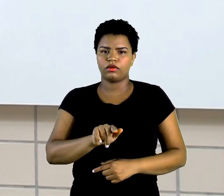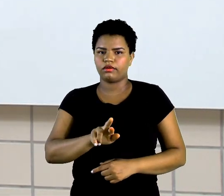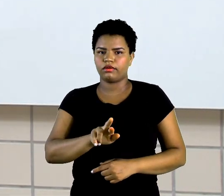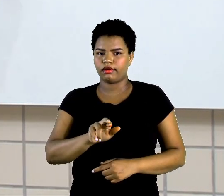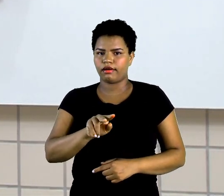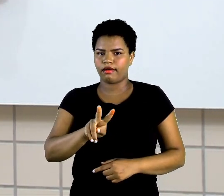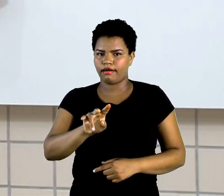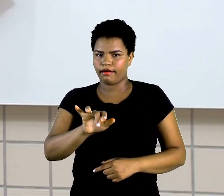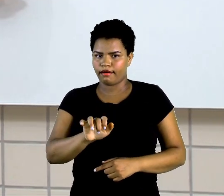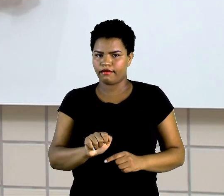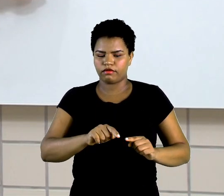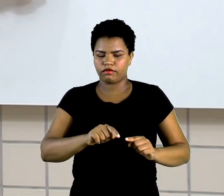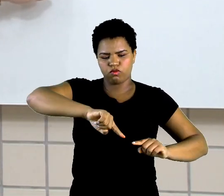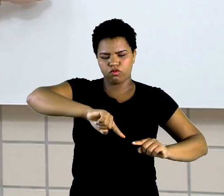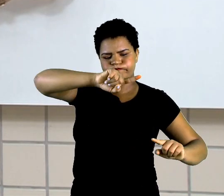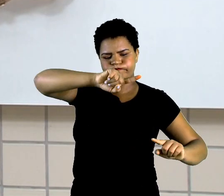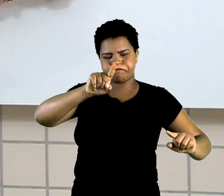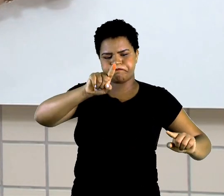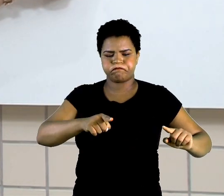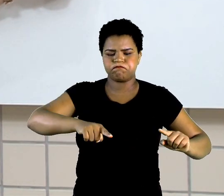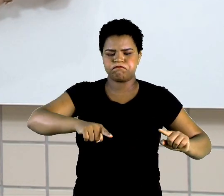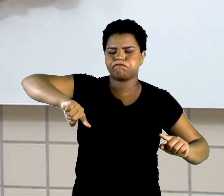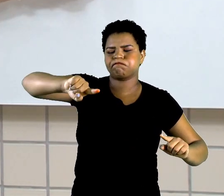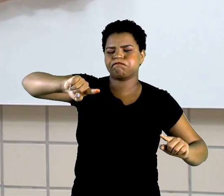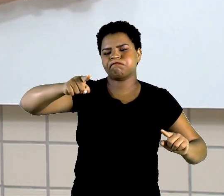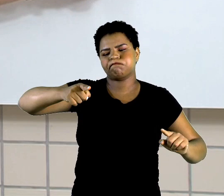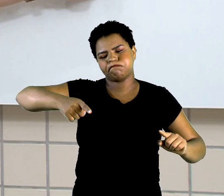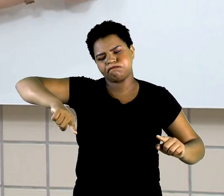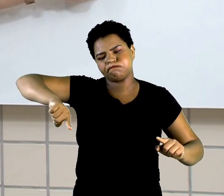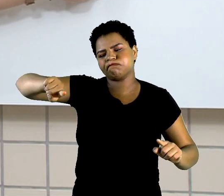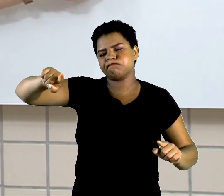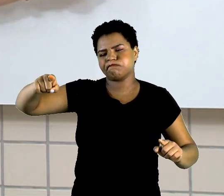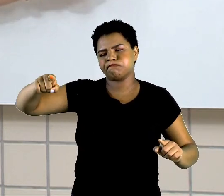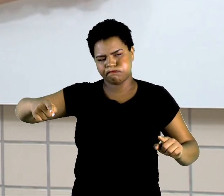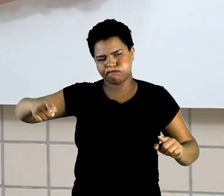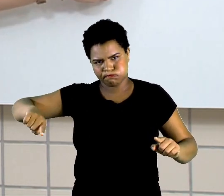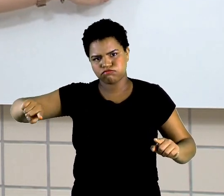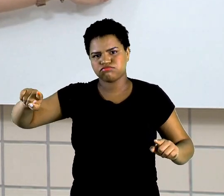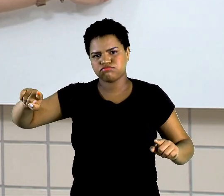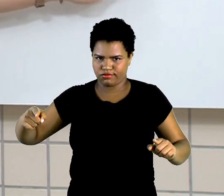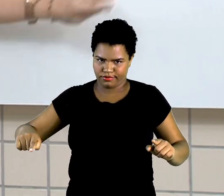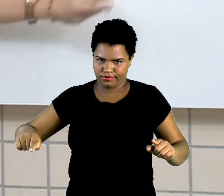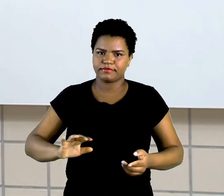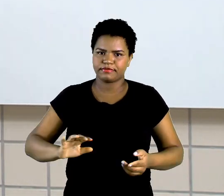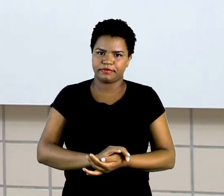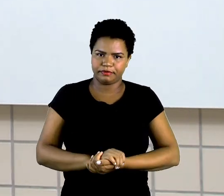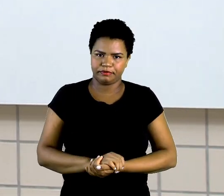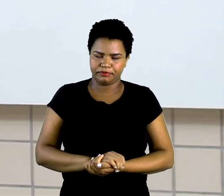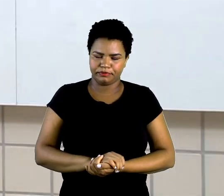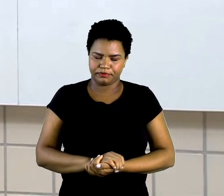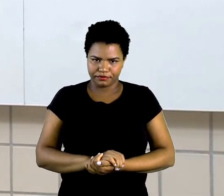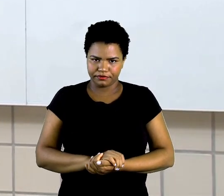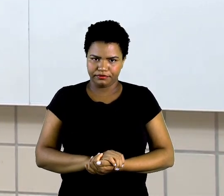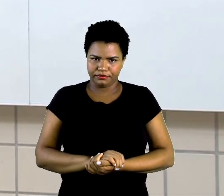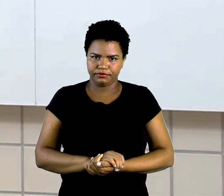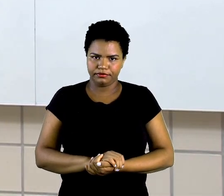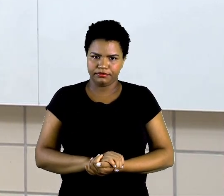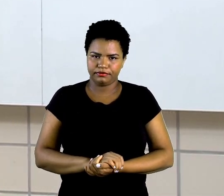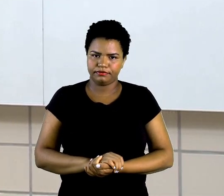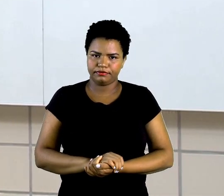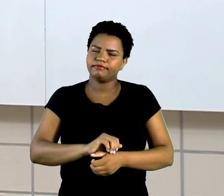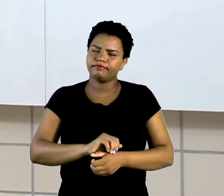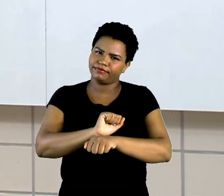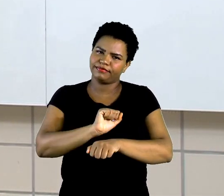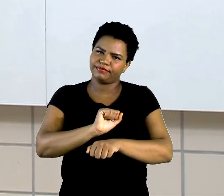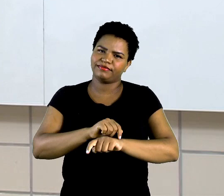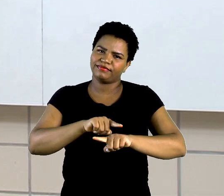com as frequências mais longa distância. Te espero